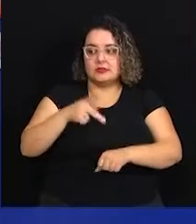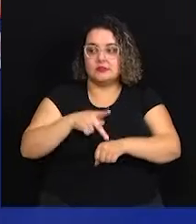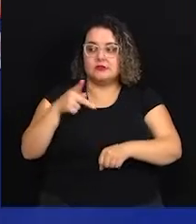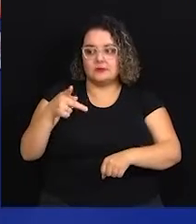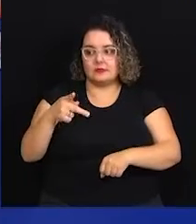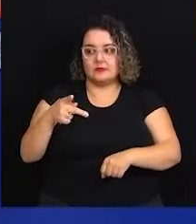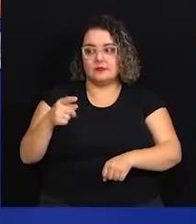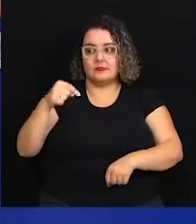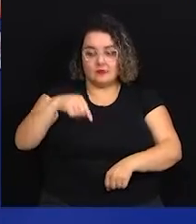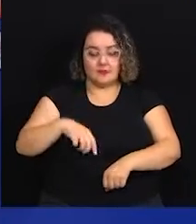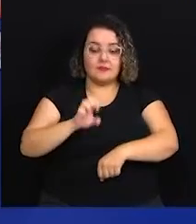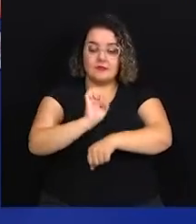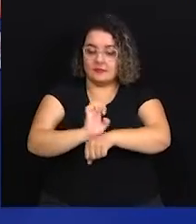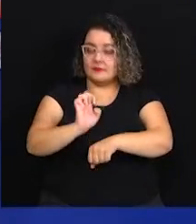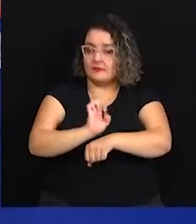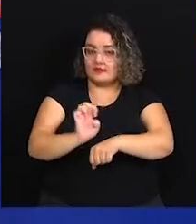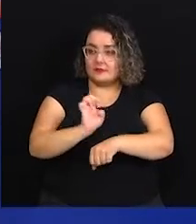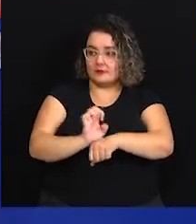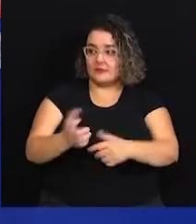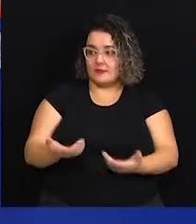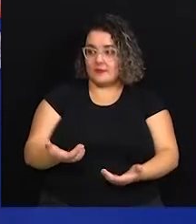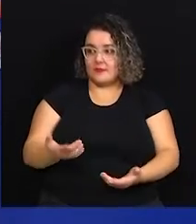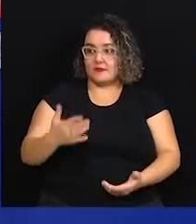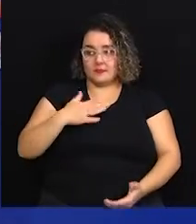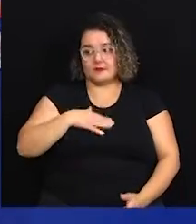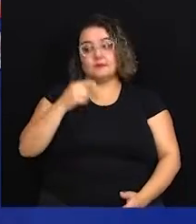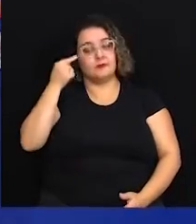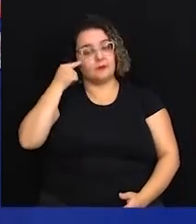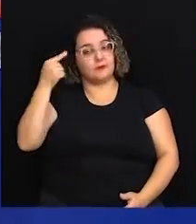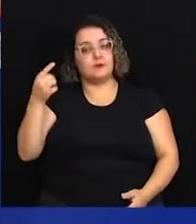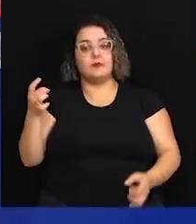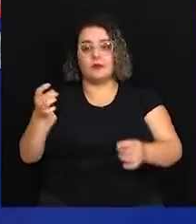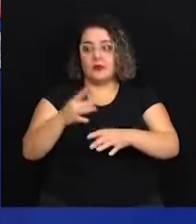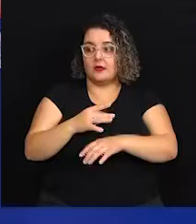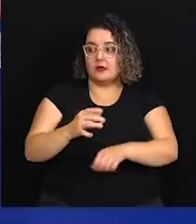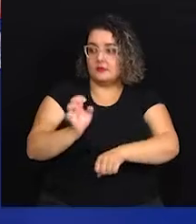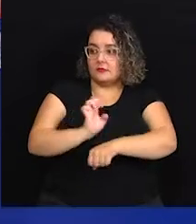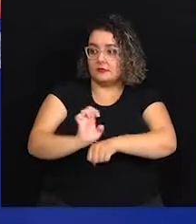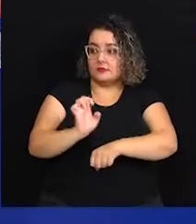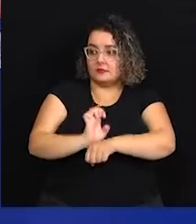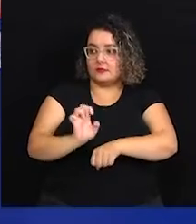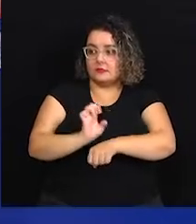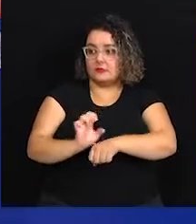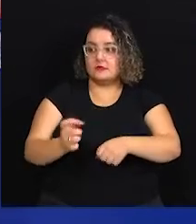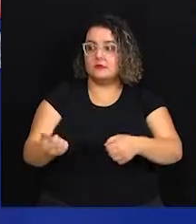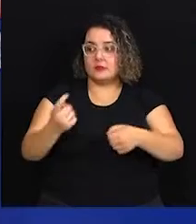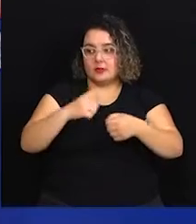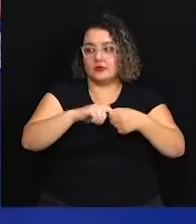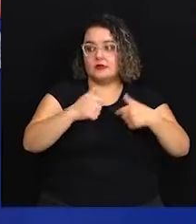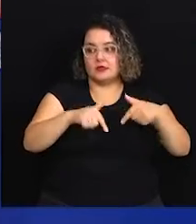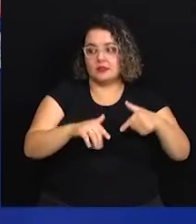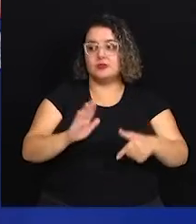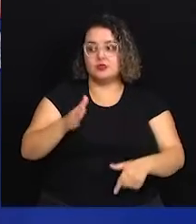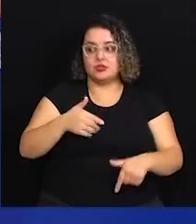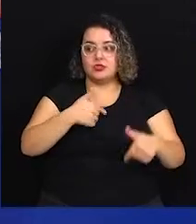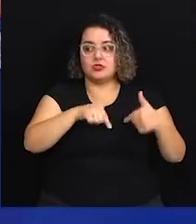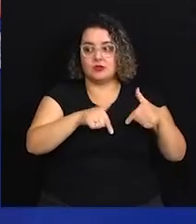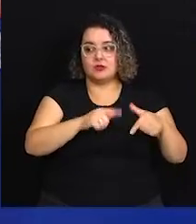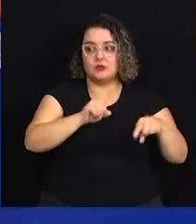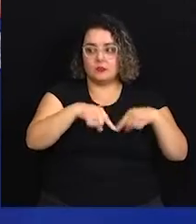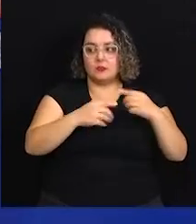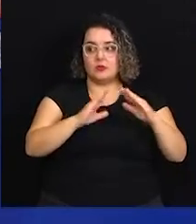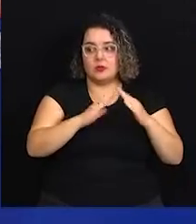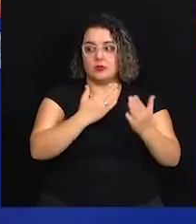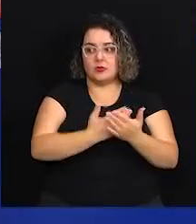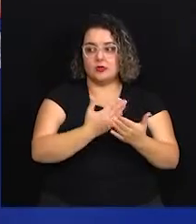e eu vim para um estágio. Então, minha ideia era terminar o estágio, voltar para o meu trabalho, que eu já trabalhava na época numa outra